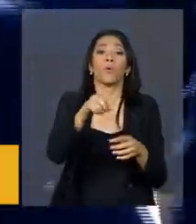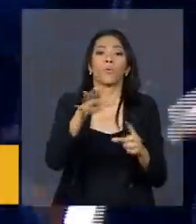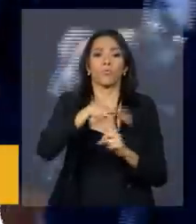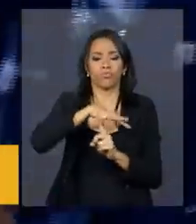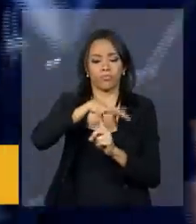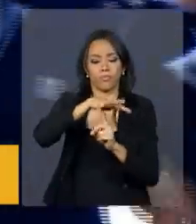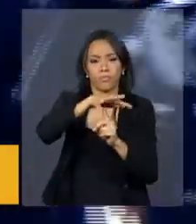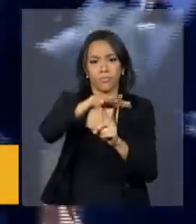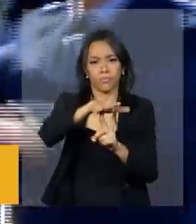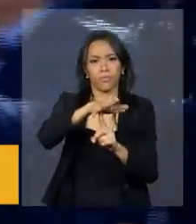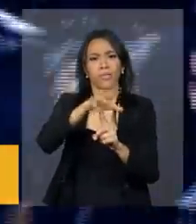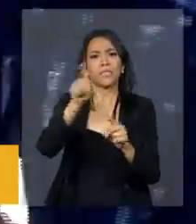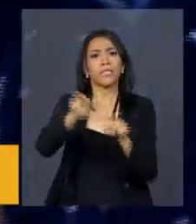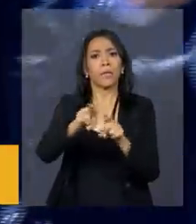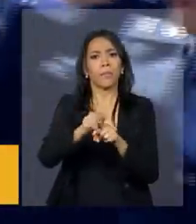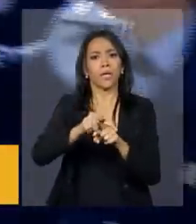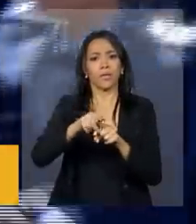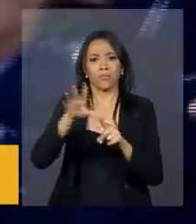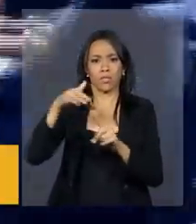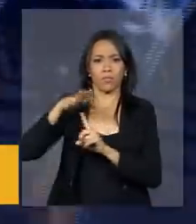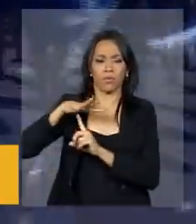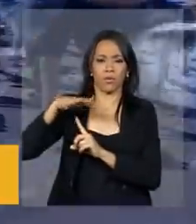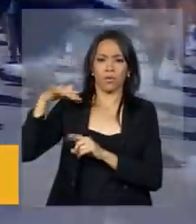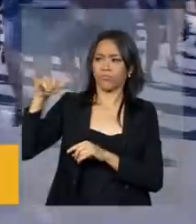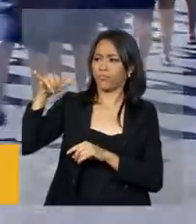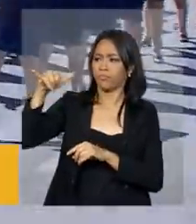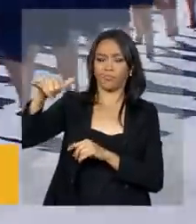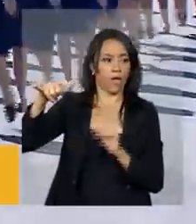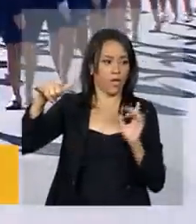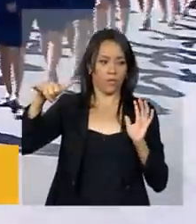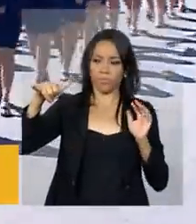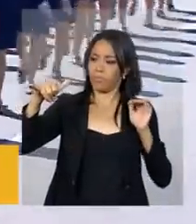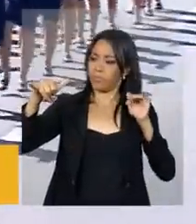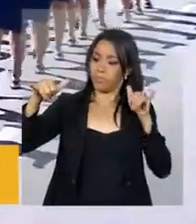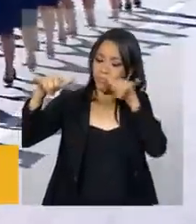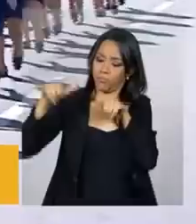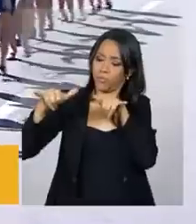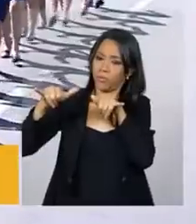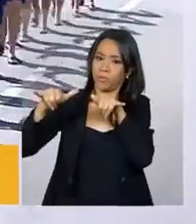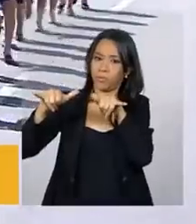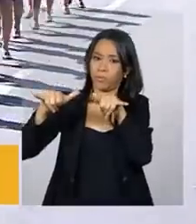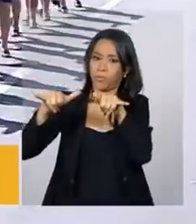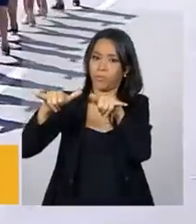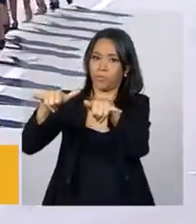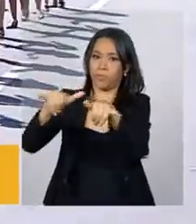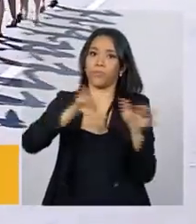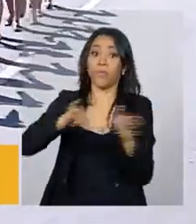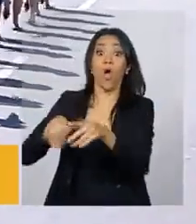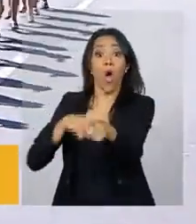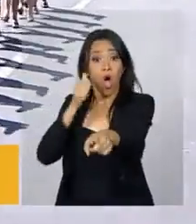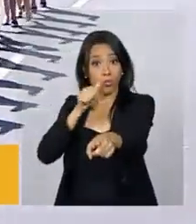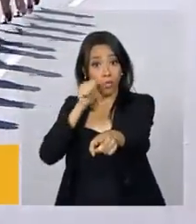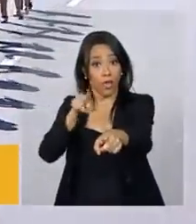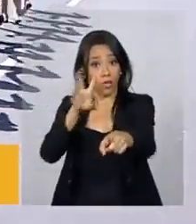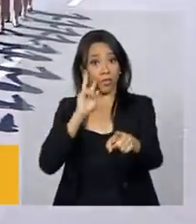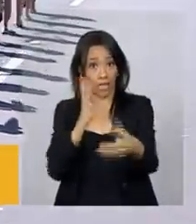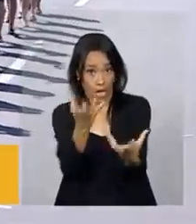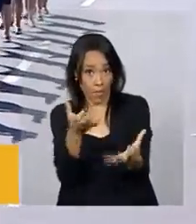também faz interceptação de aeronaves. Ah, olha só. Olha as mulheres aí, para você que deseja entrar para a Força Aérea